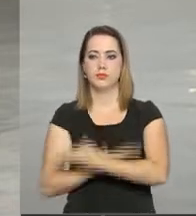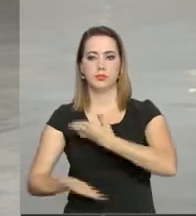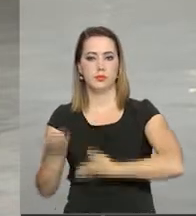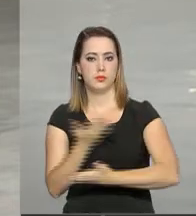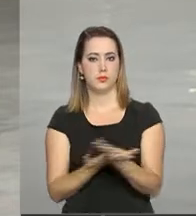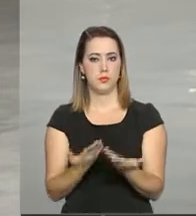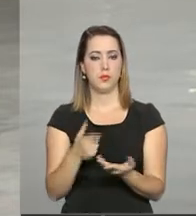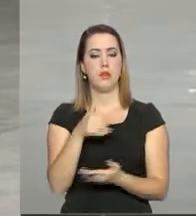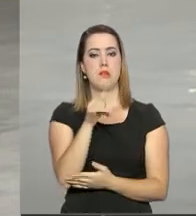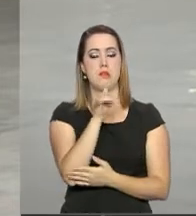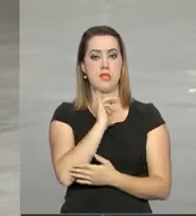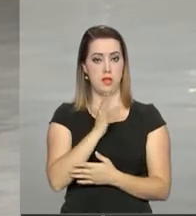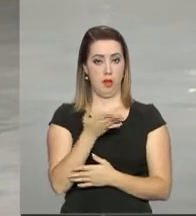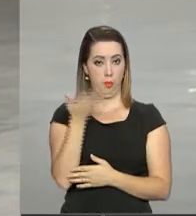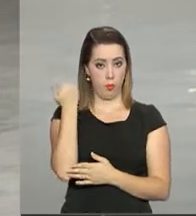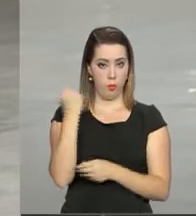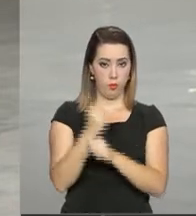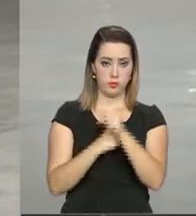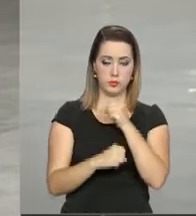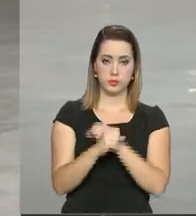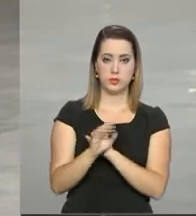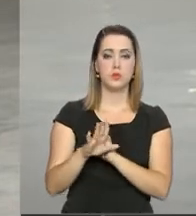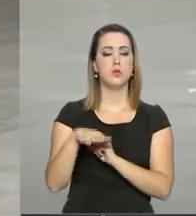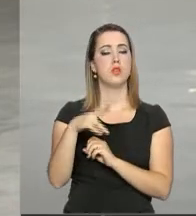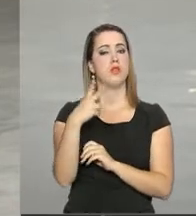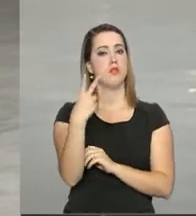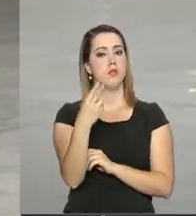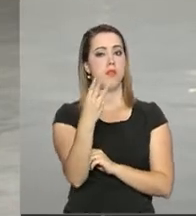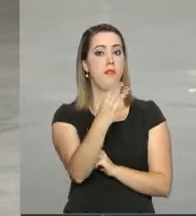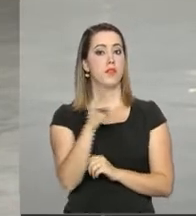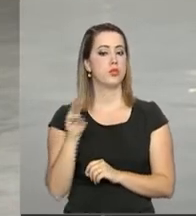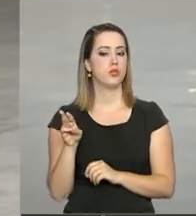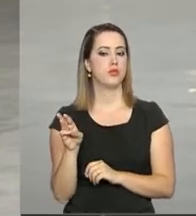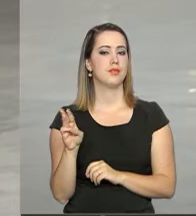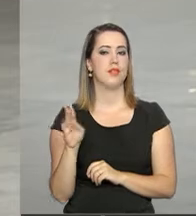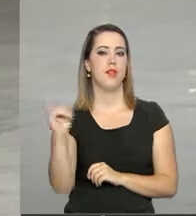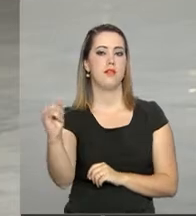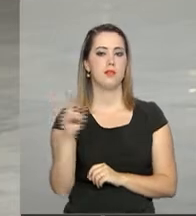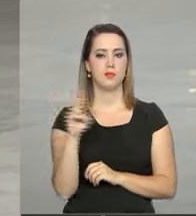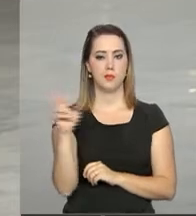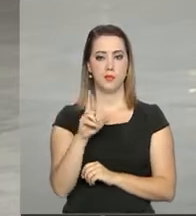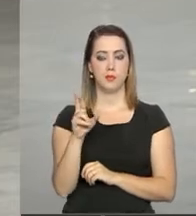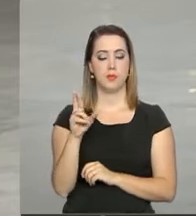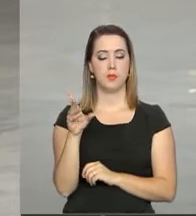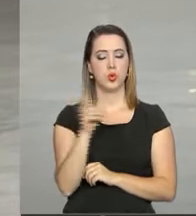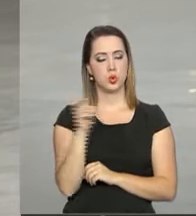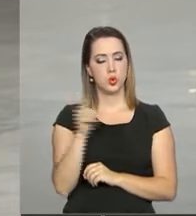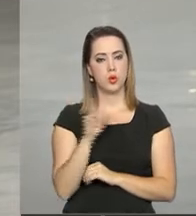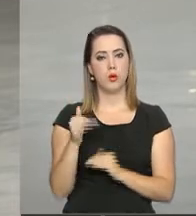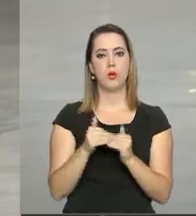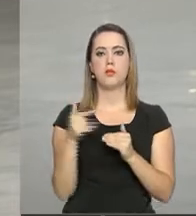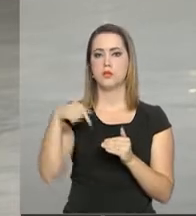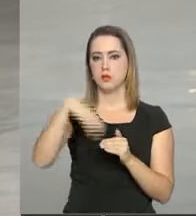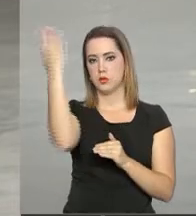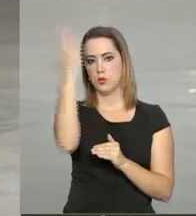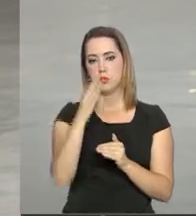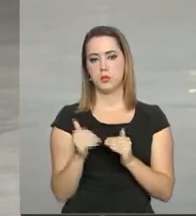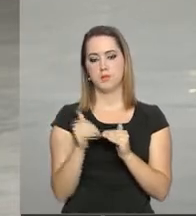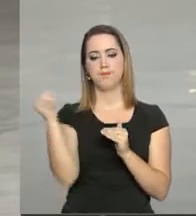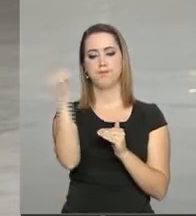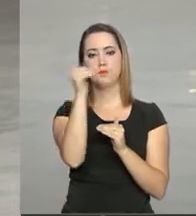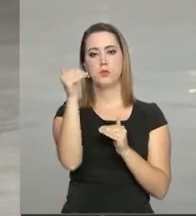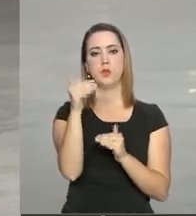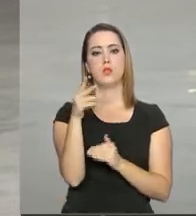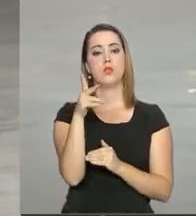o comércio entre Brasil e Argentina atingiu os 23 bilhões de dólares, com superávit para o Brasil de 2 bilhões e meio